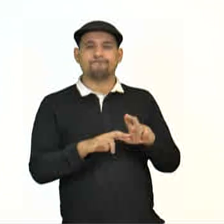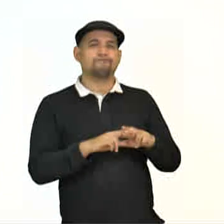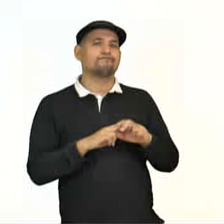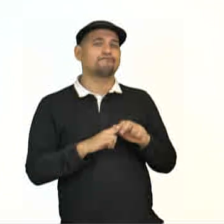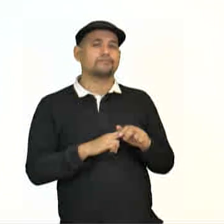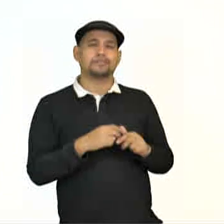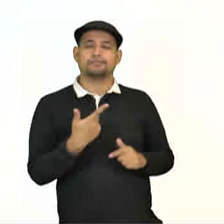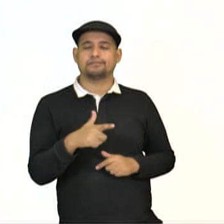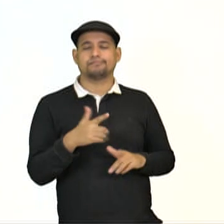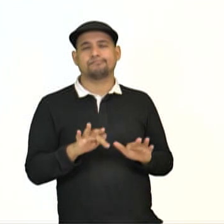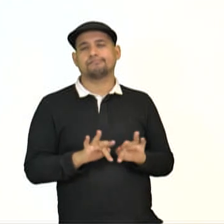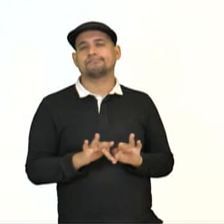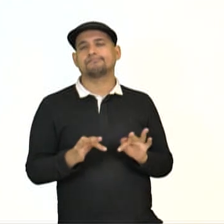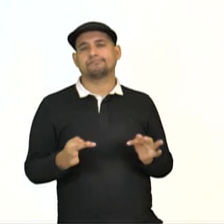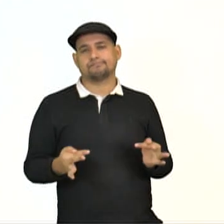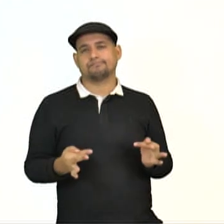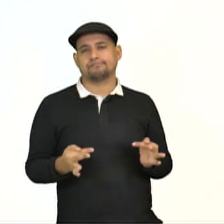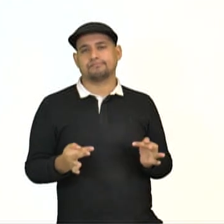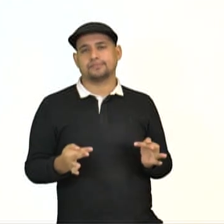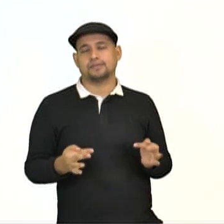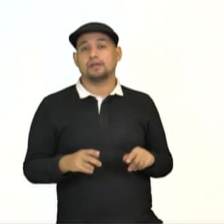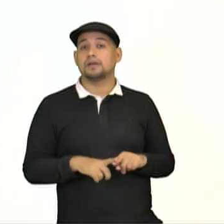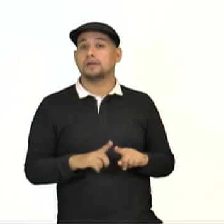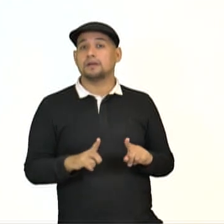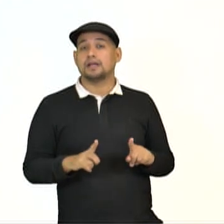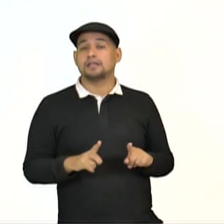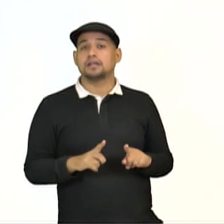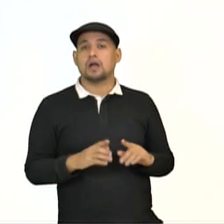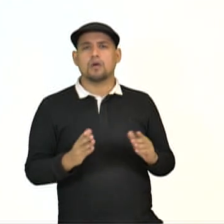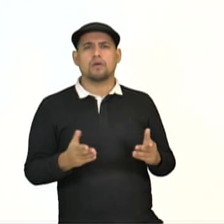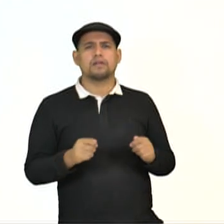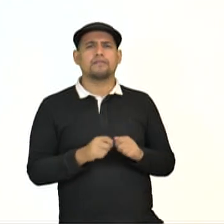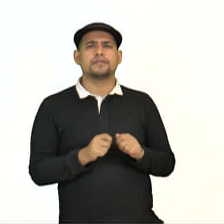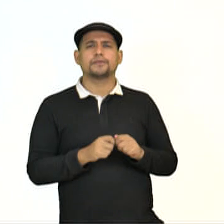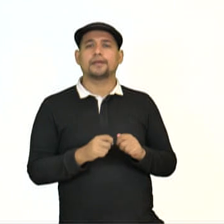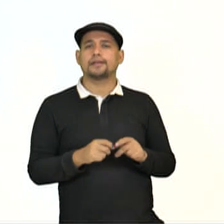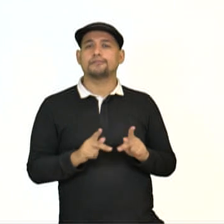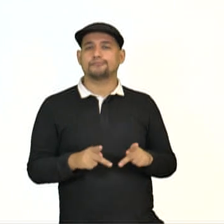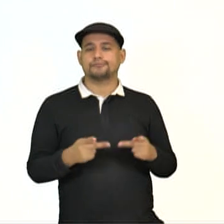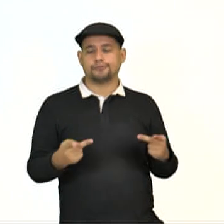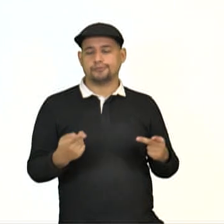de má sorte. Agora